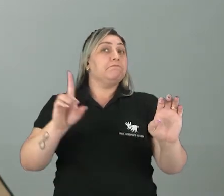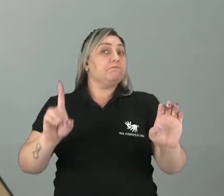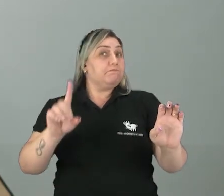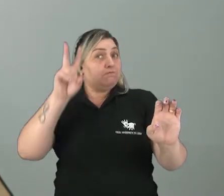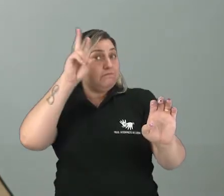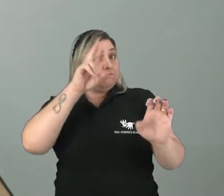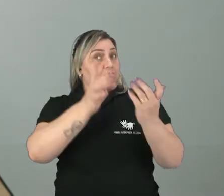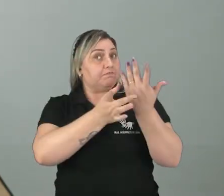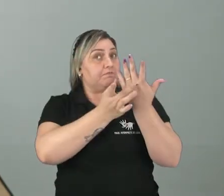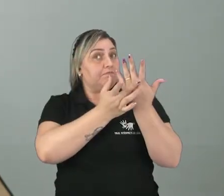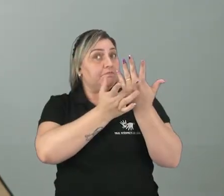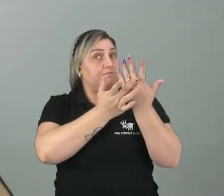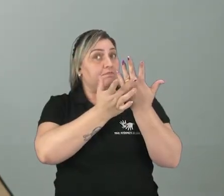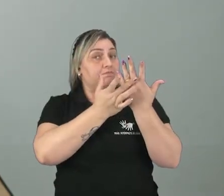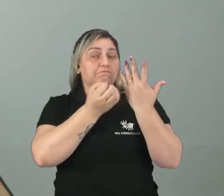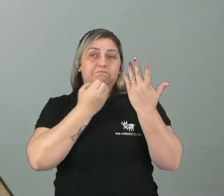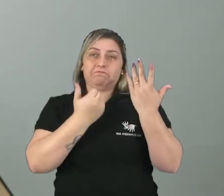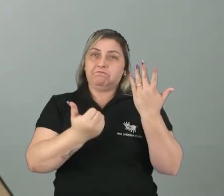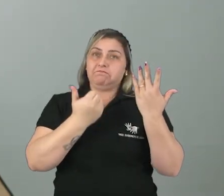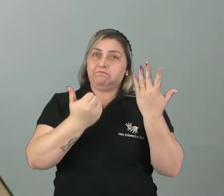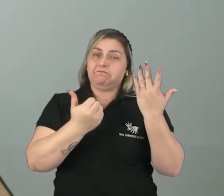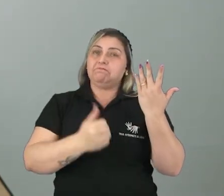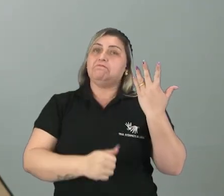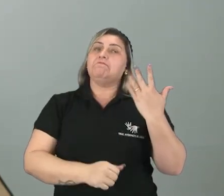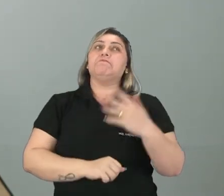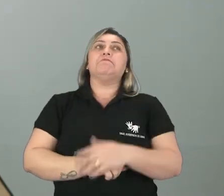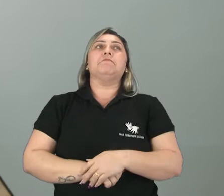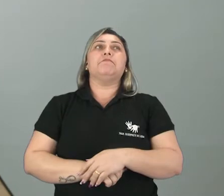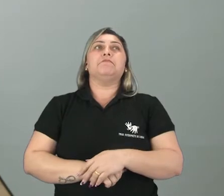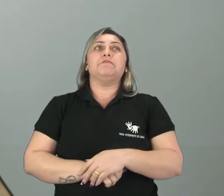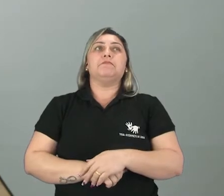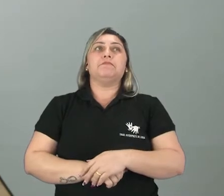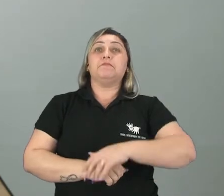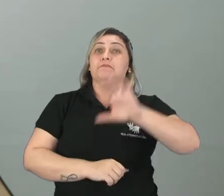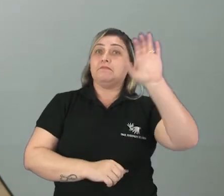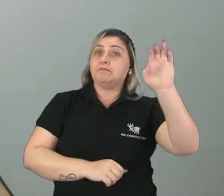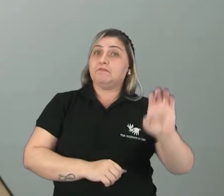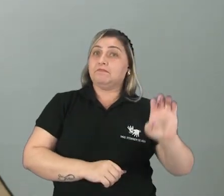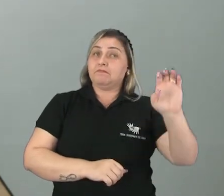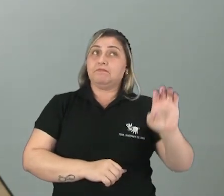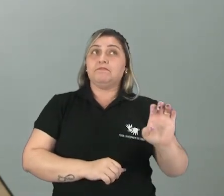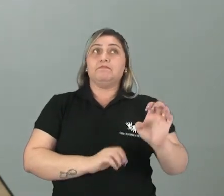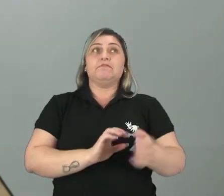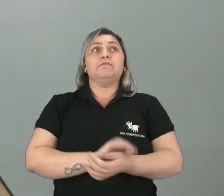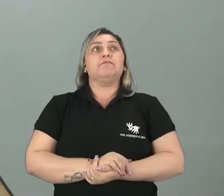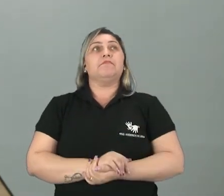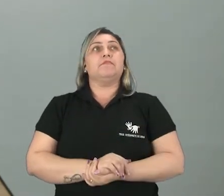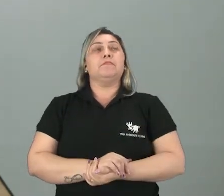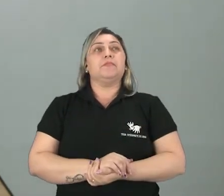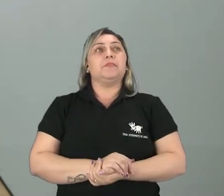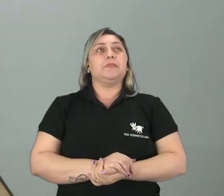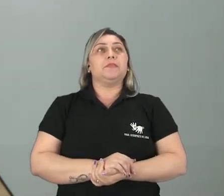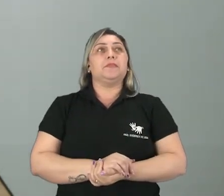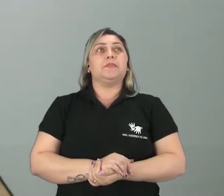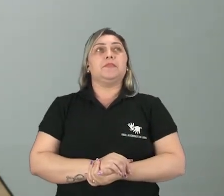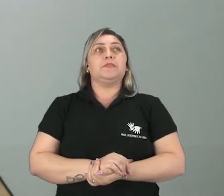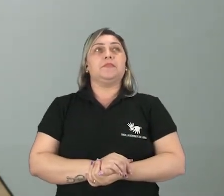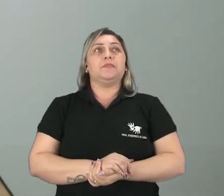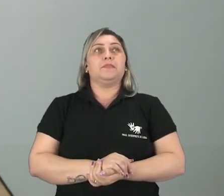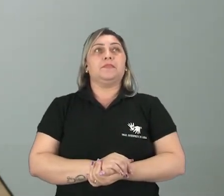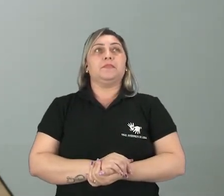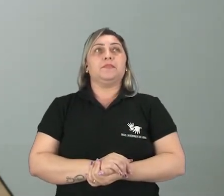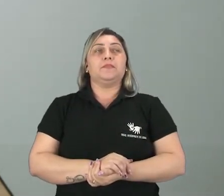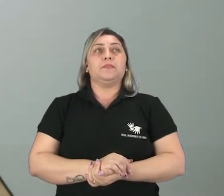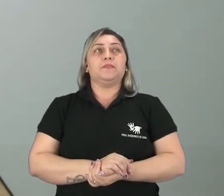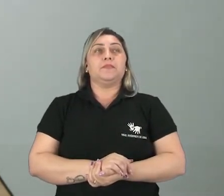lembra o anel muito bem então ele está virado para esquerda isso mesmo então ele